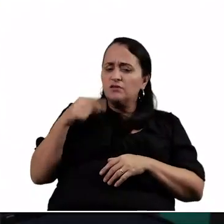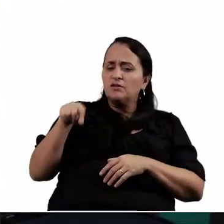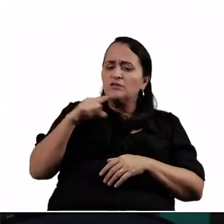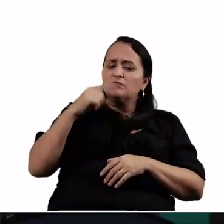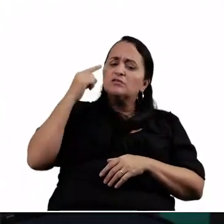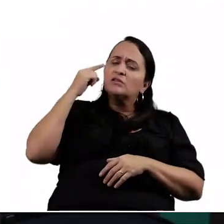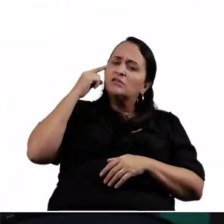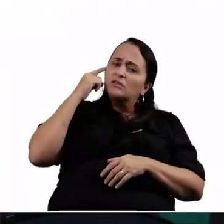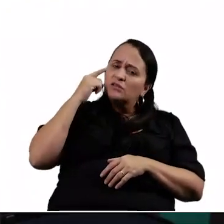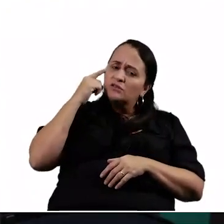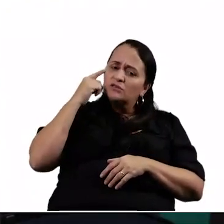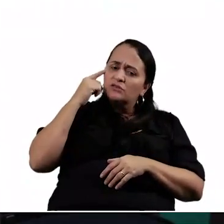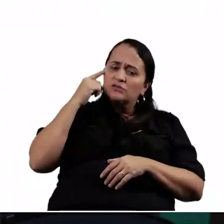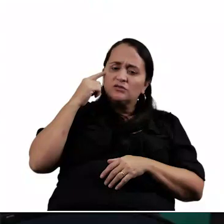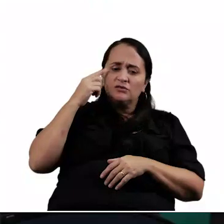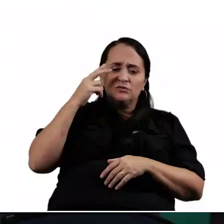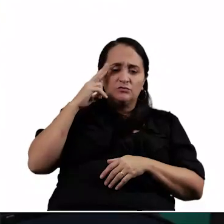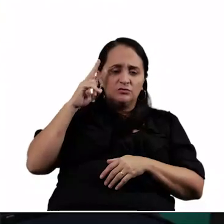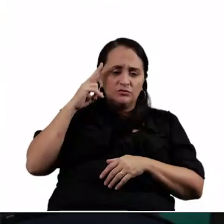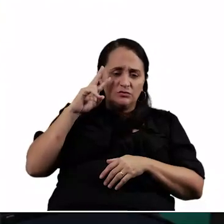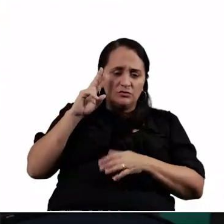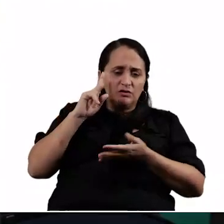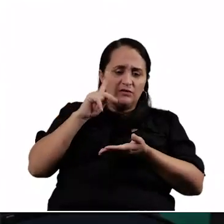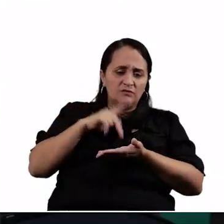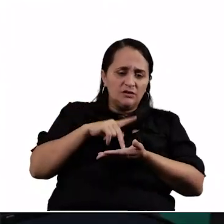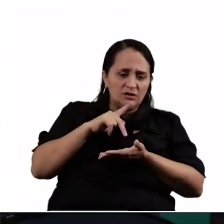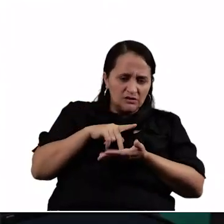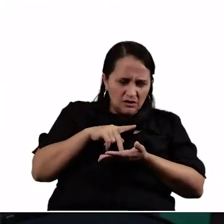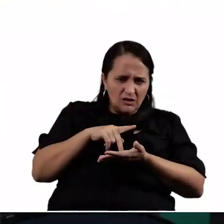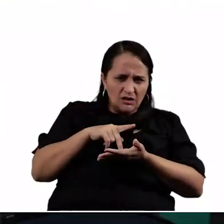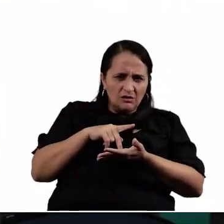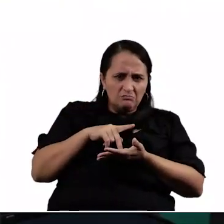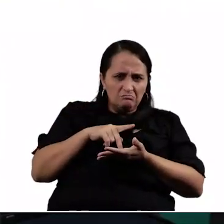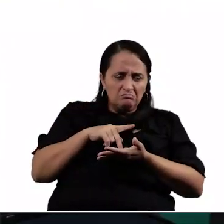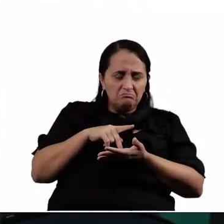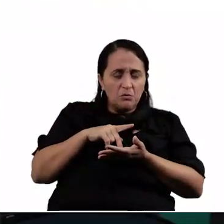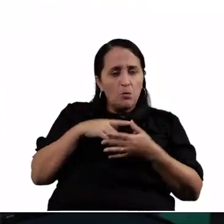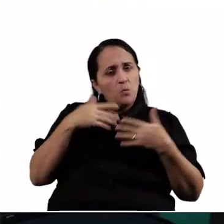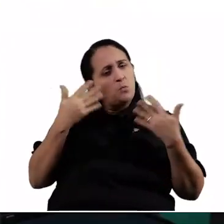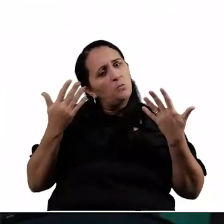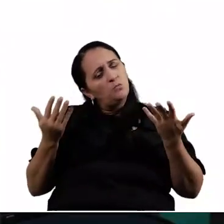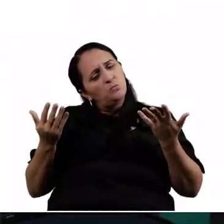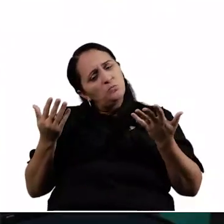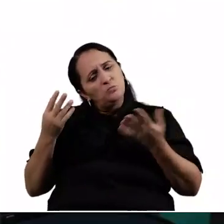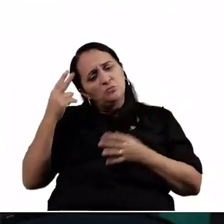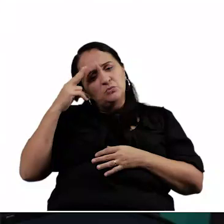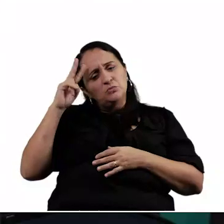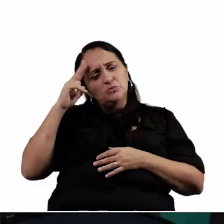acharam Esta é uma história verdadeira que poderia ter acontecido realmente ou será que ele estava